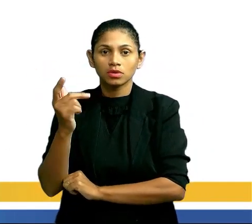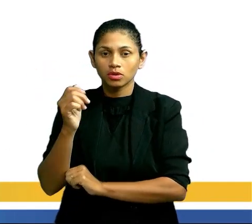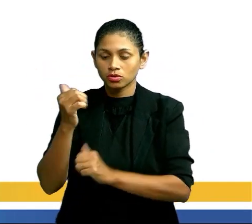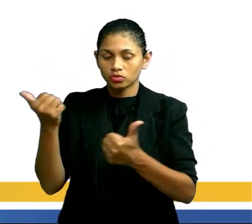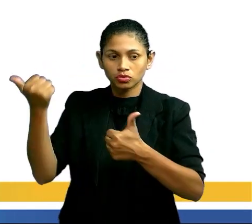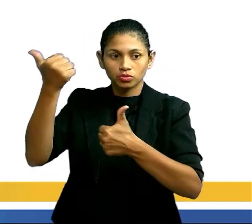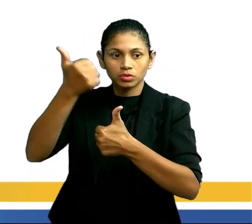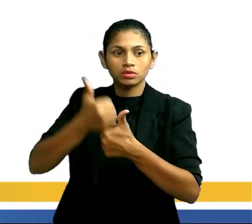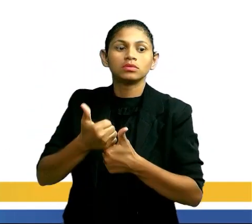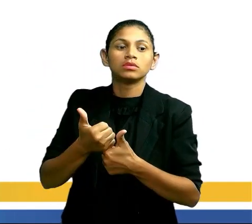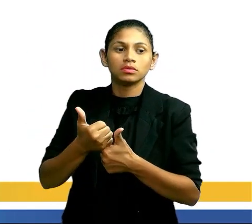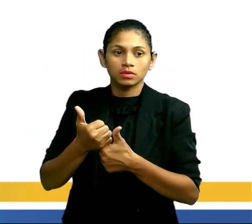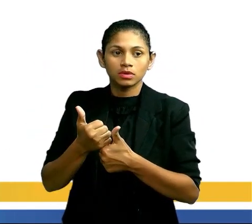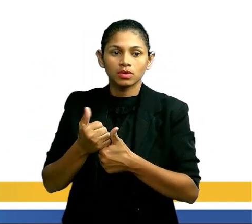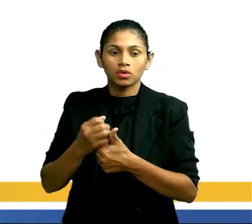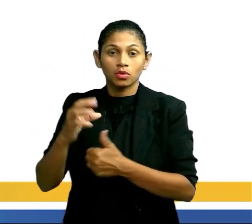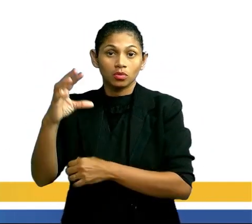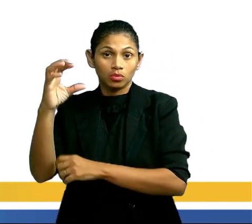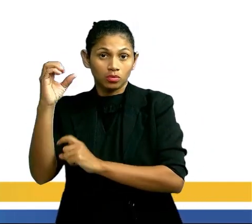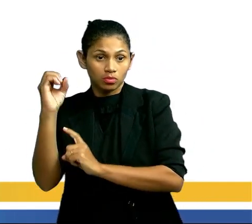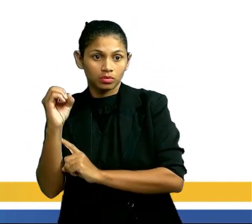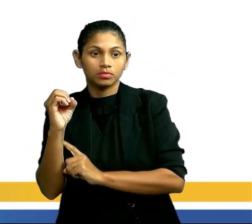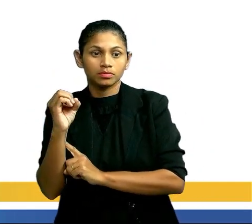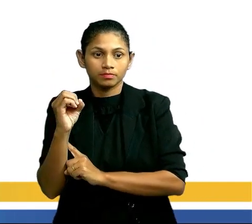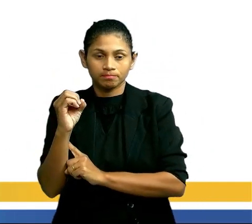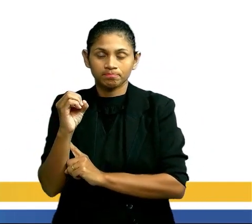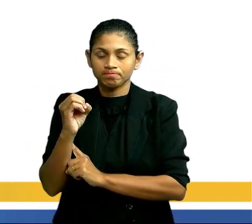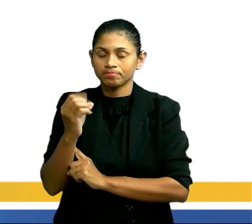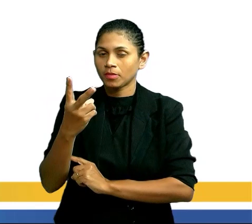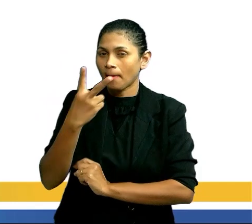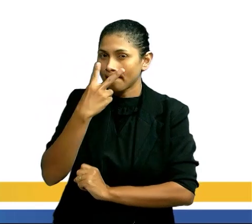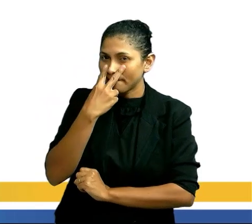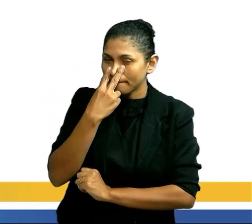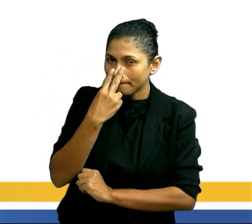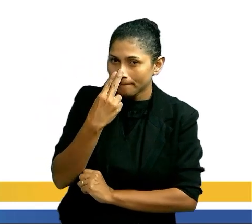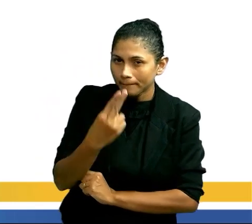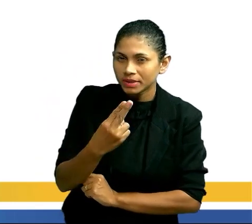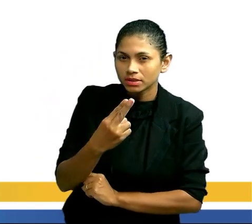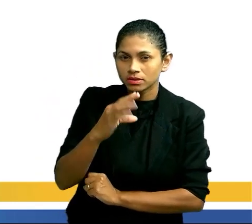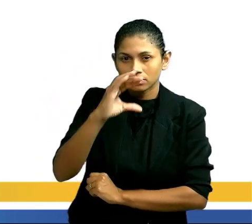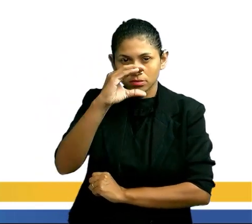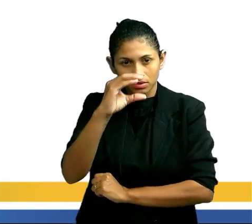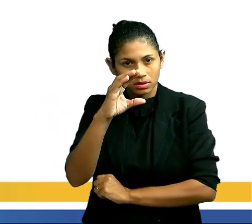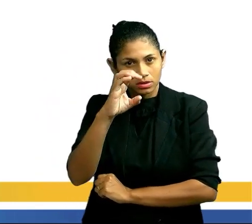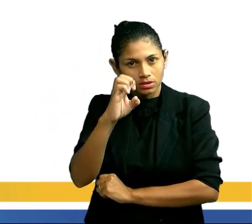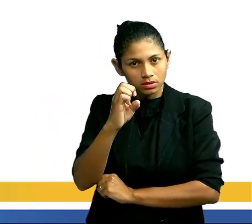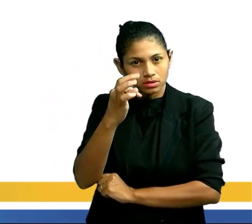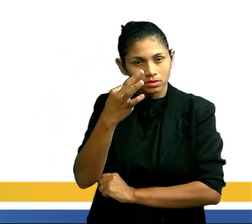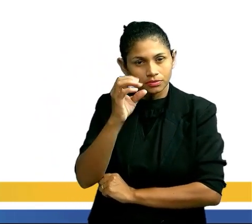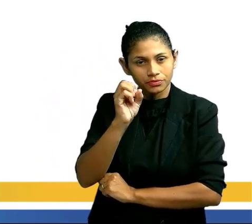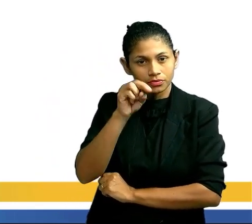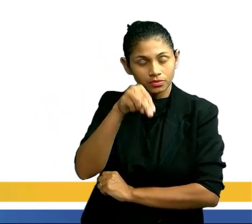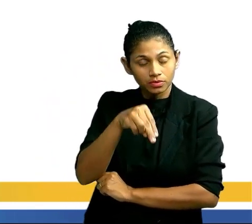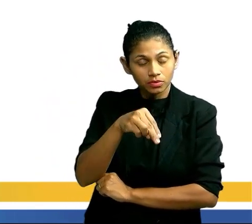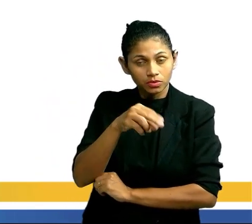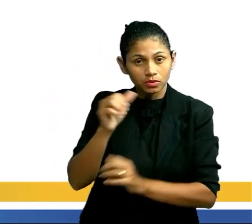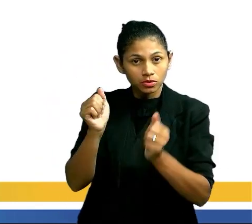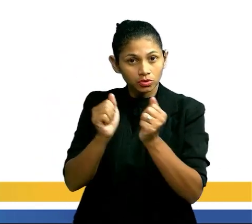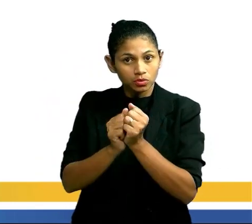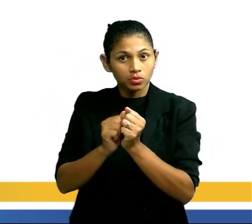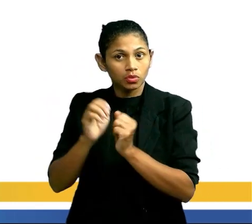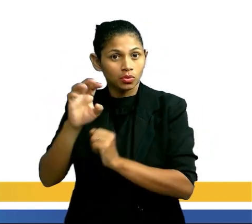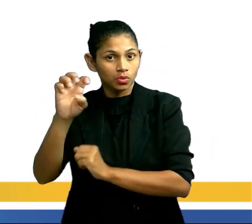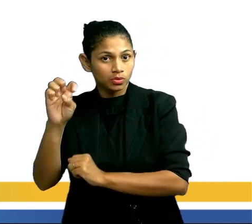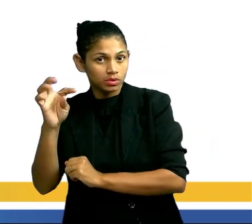O éster, ele é muito parecido com a cetona mais o éter. Então, eu tenho que ter muito cuidado na hora